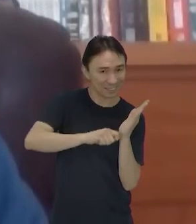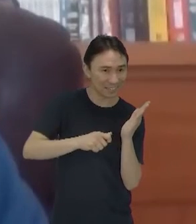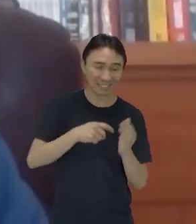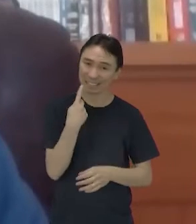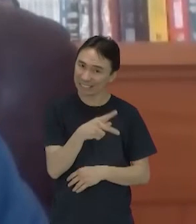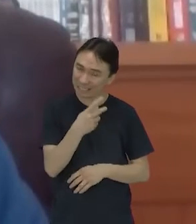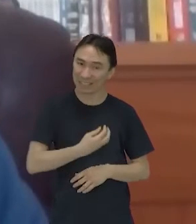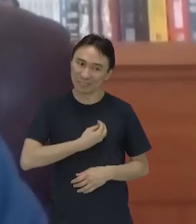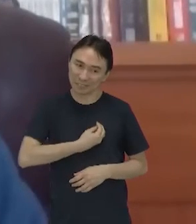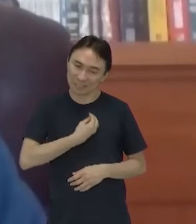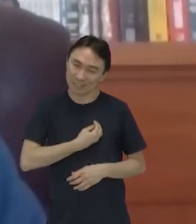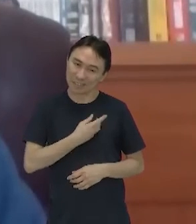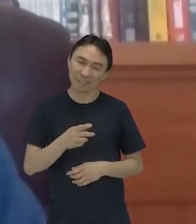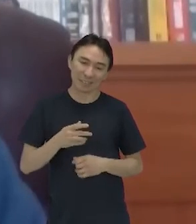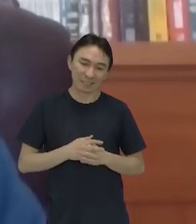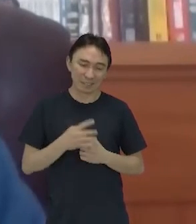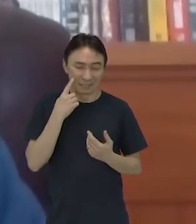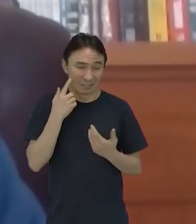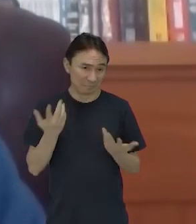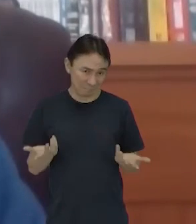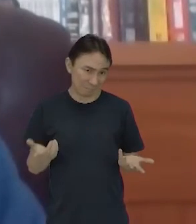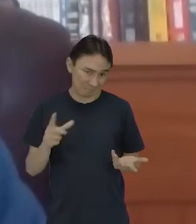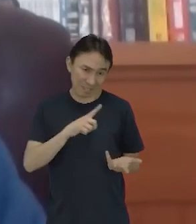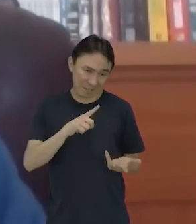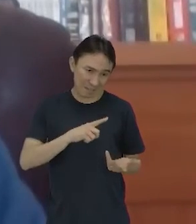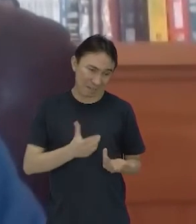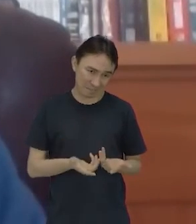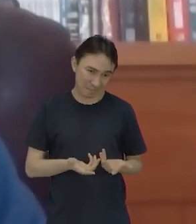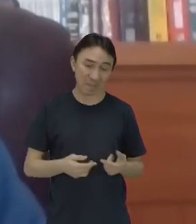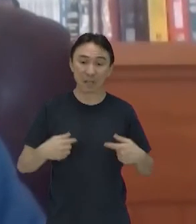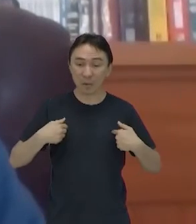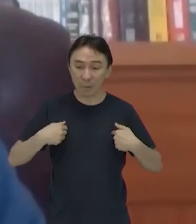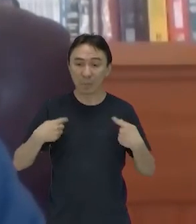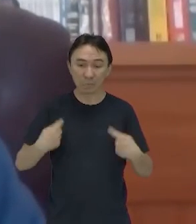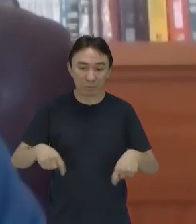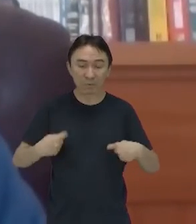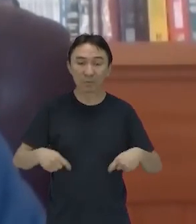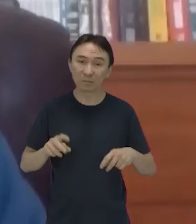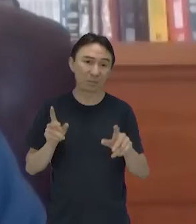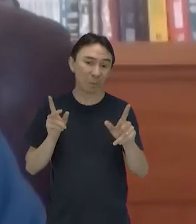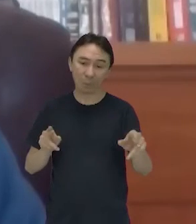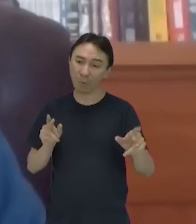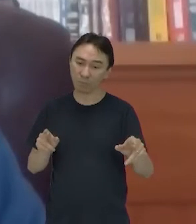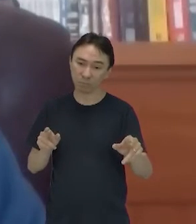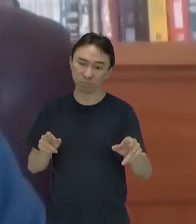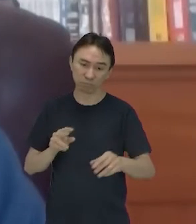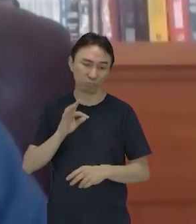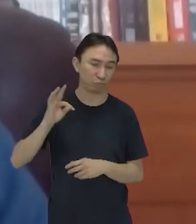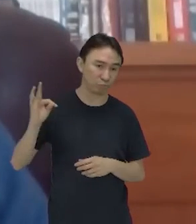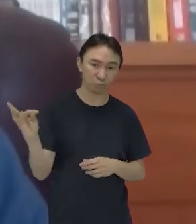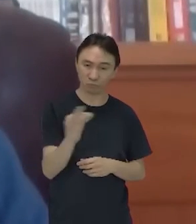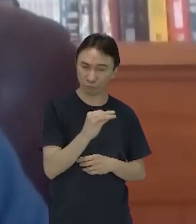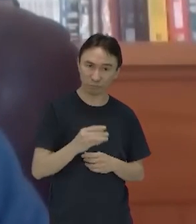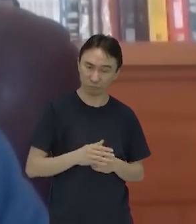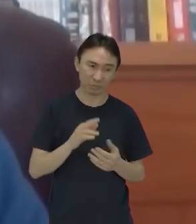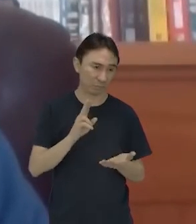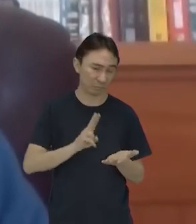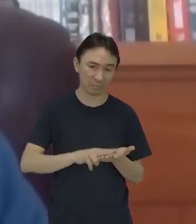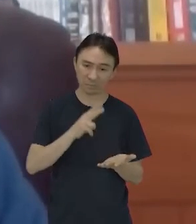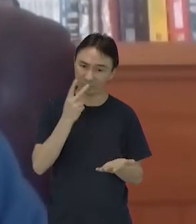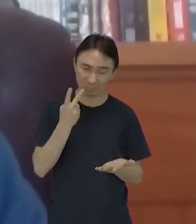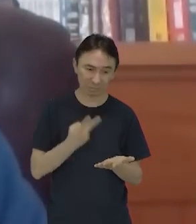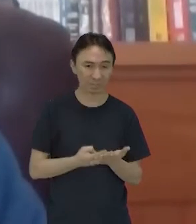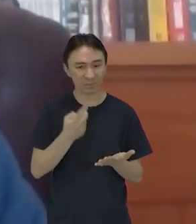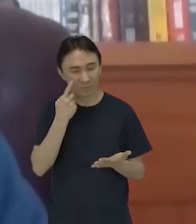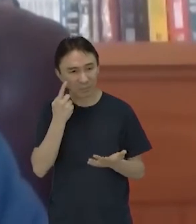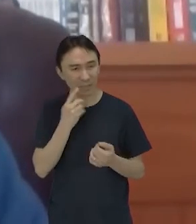have to do just like everybody else. Eu tenho que fazer como todo mundo. I have to Google it. Eu tenho que procurar